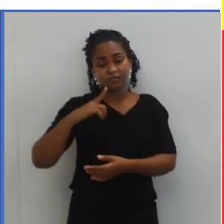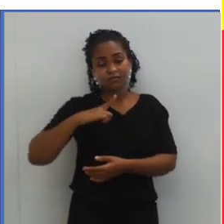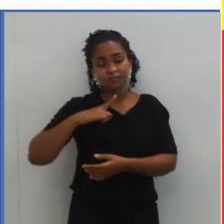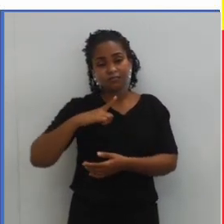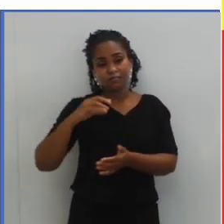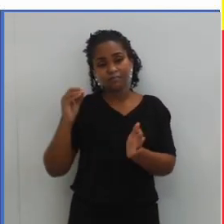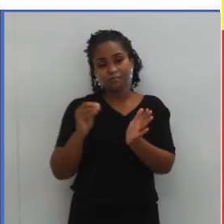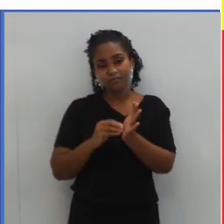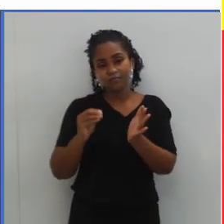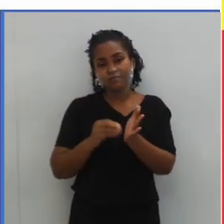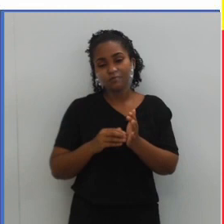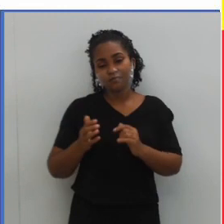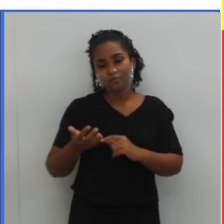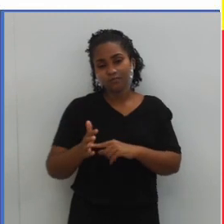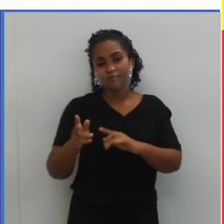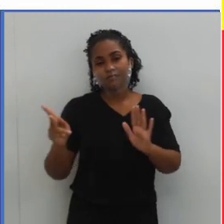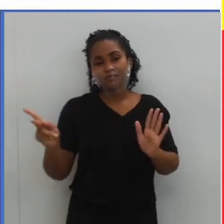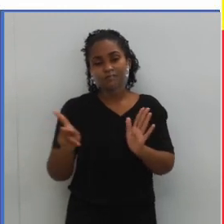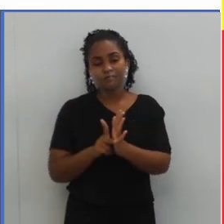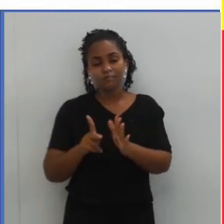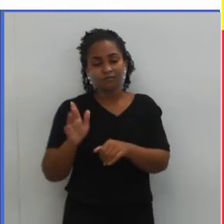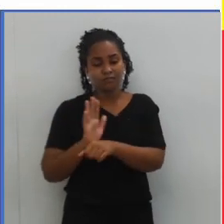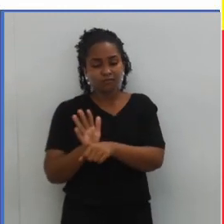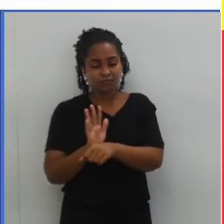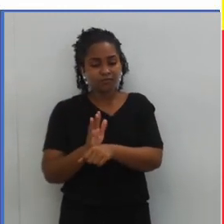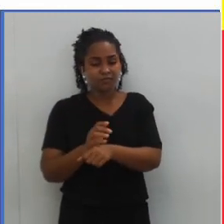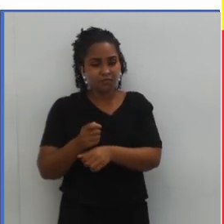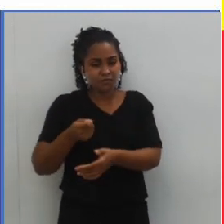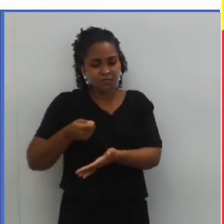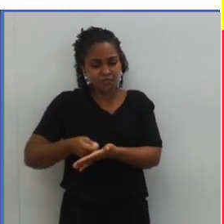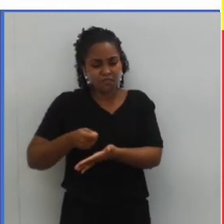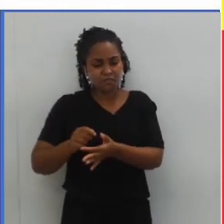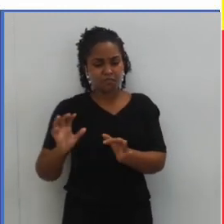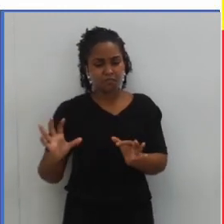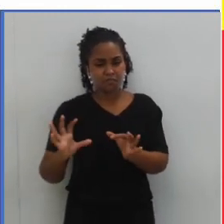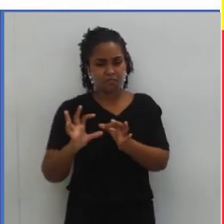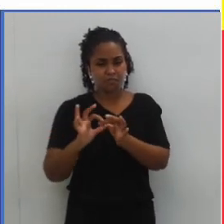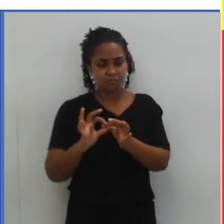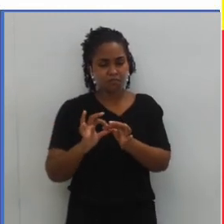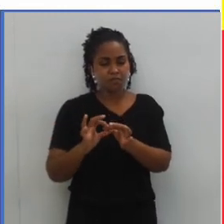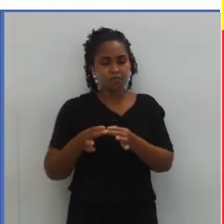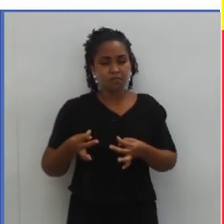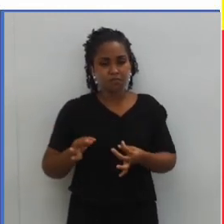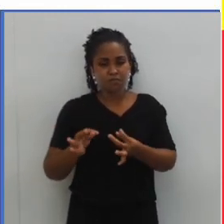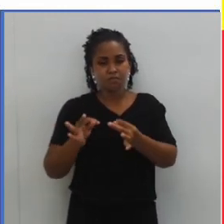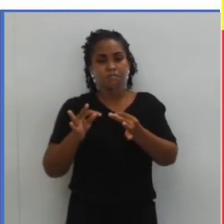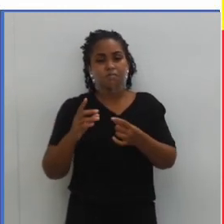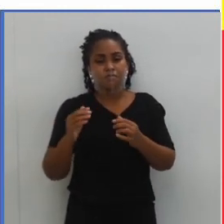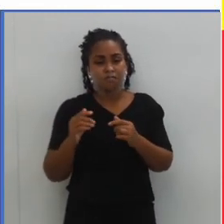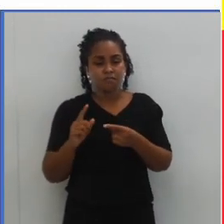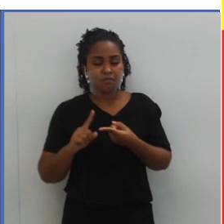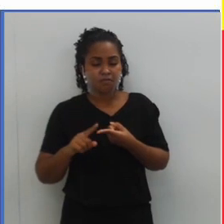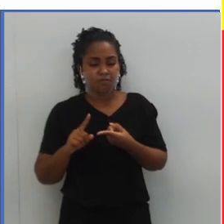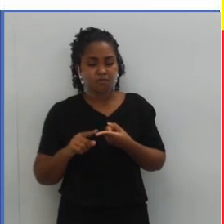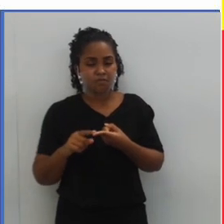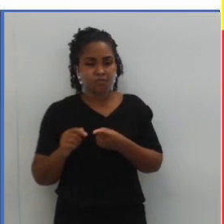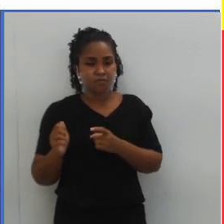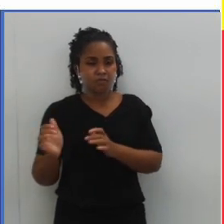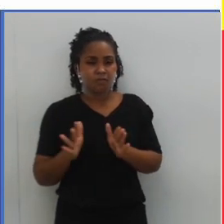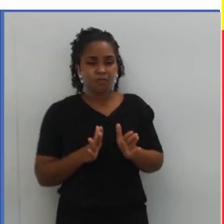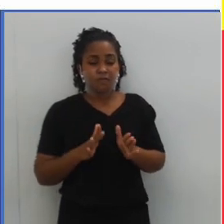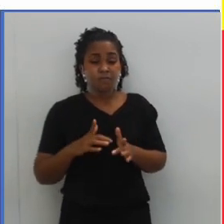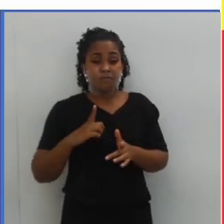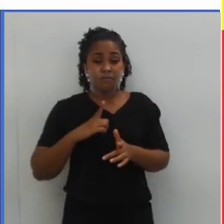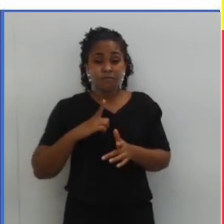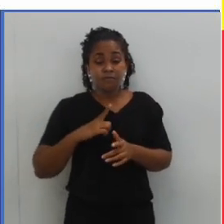indústria cinematográfica consistente, aliada ao alto custo das atividades e aos períodos longos de produção, fez